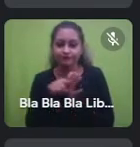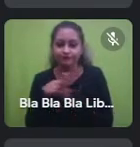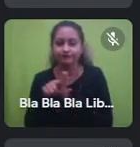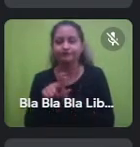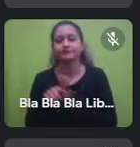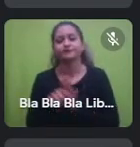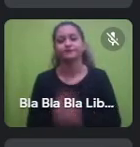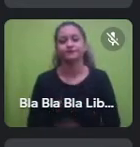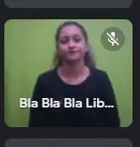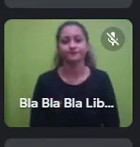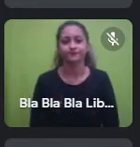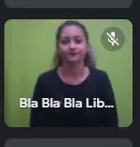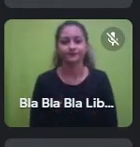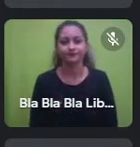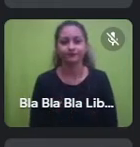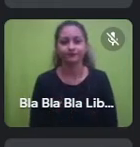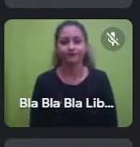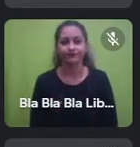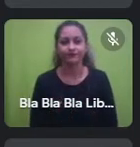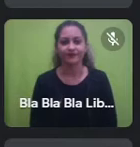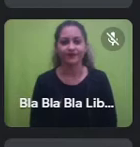procedimentos. Próximo.